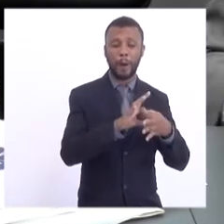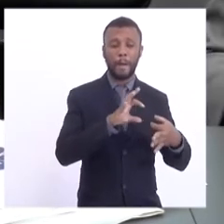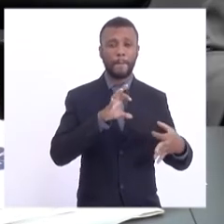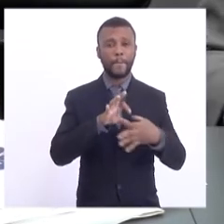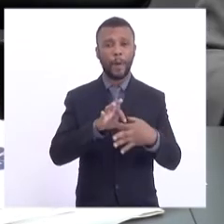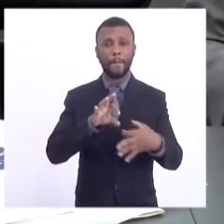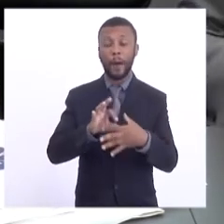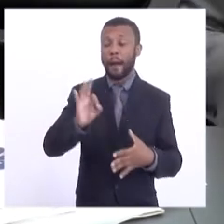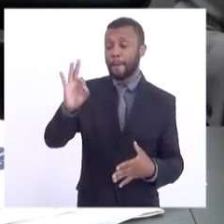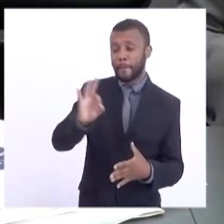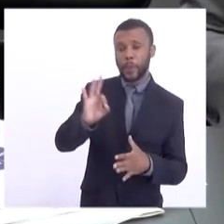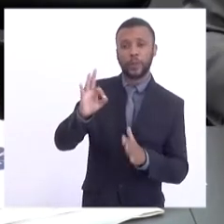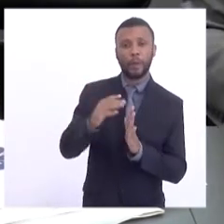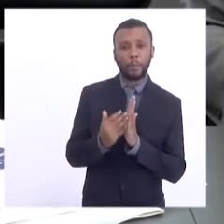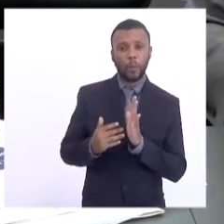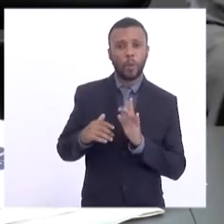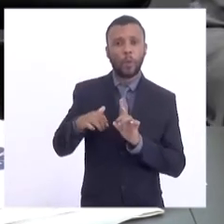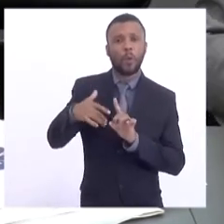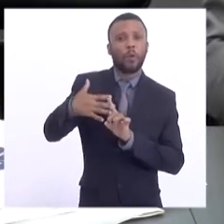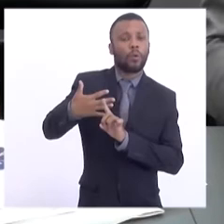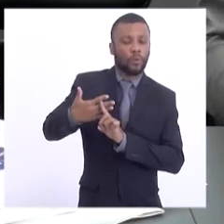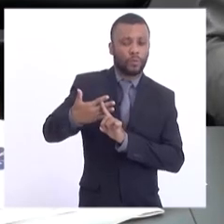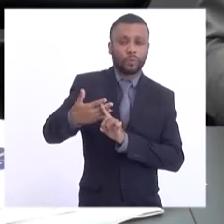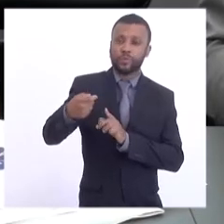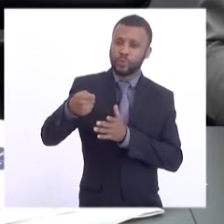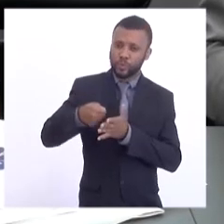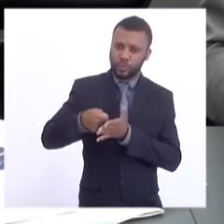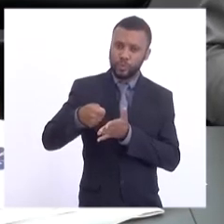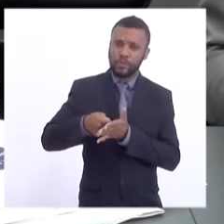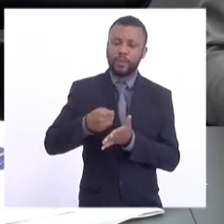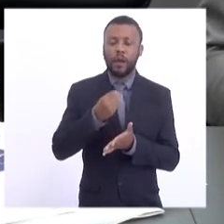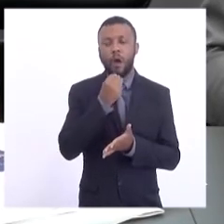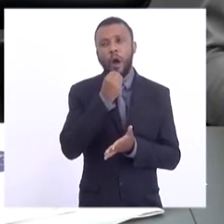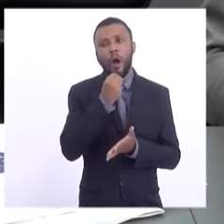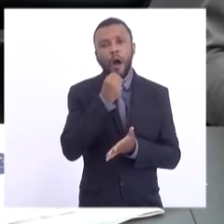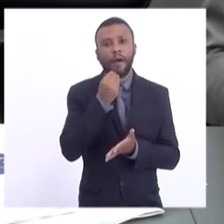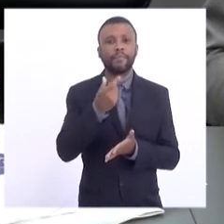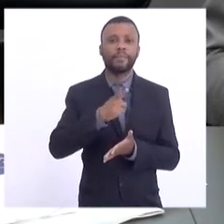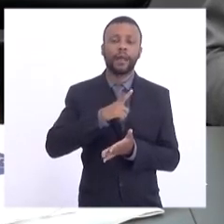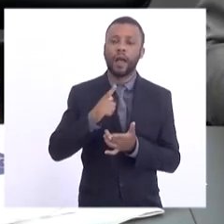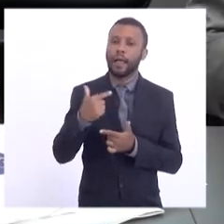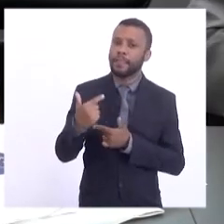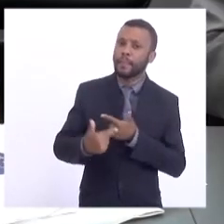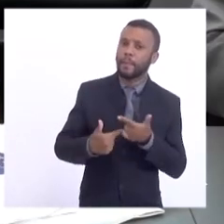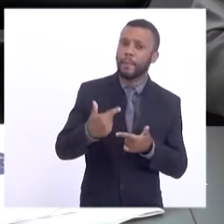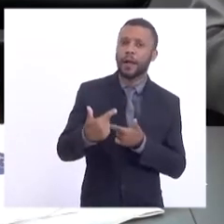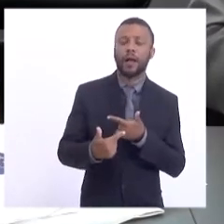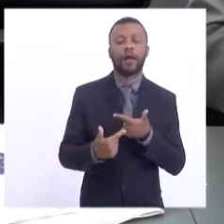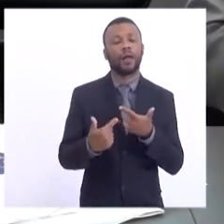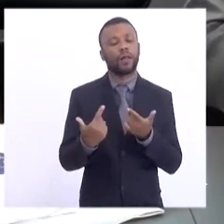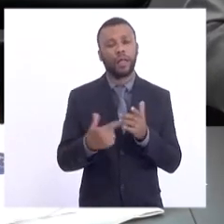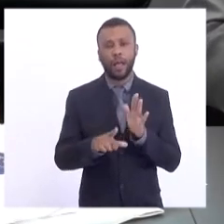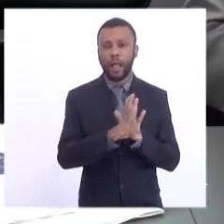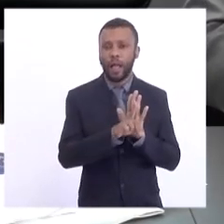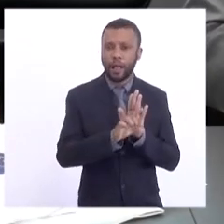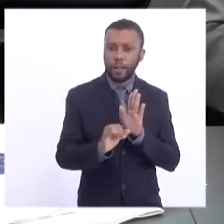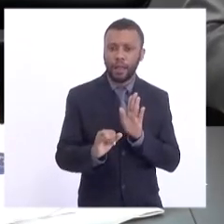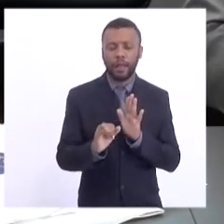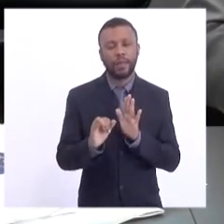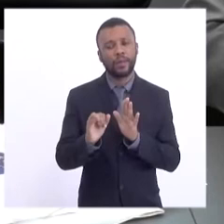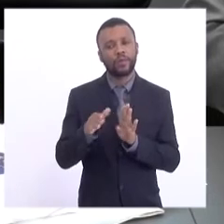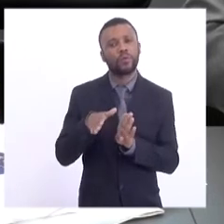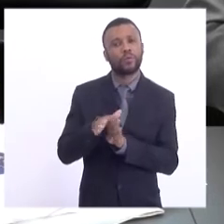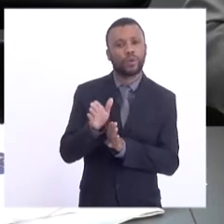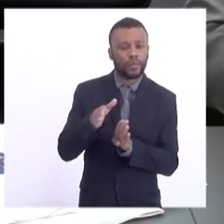percentuais ali nos faz e que nos obrigam o óbvio que a gente atua da legalidade a gente faz O que a lei nos direciona